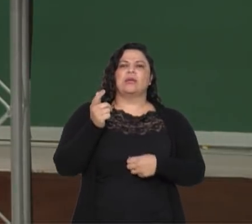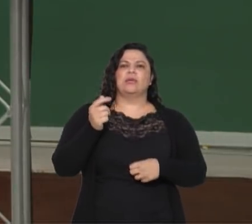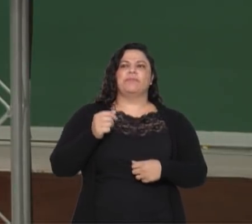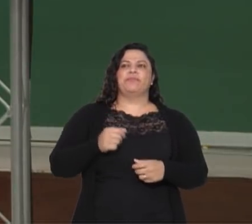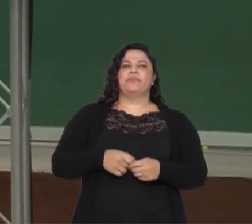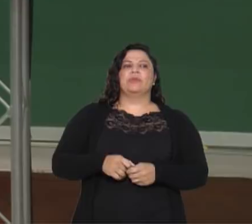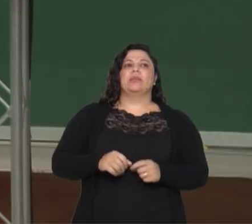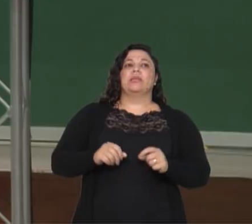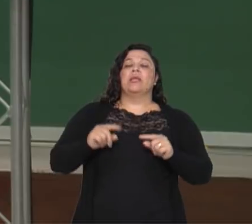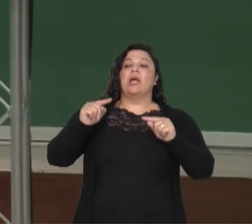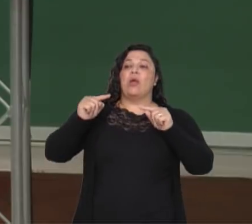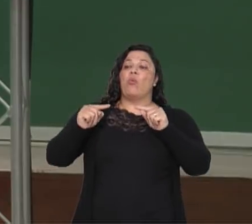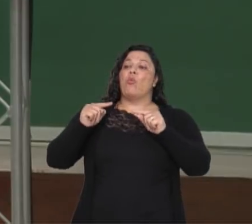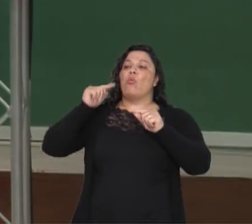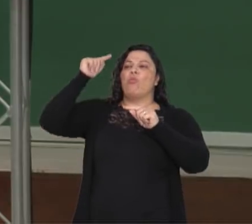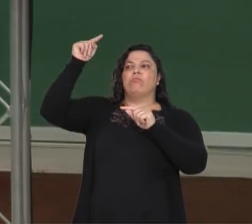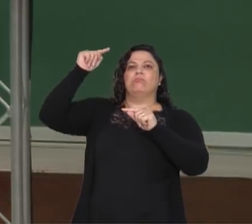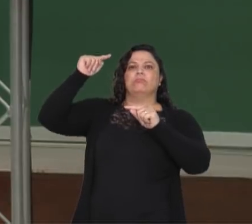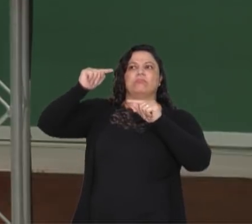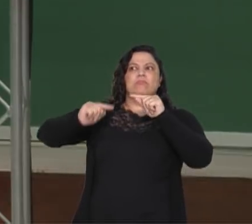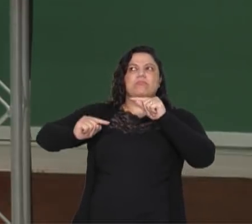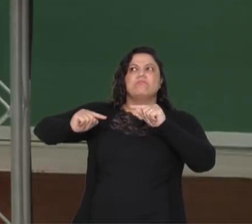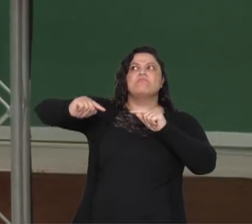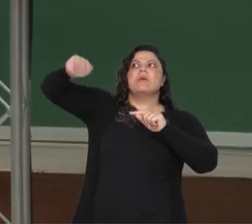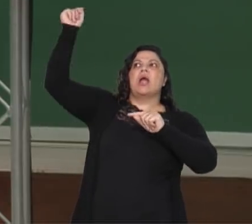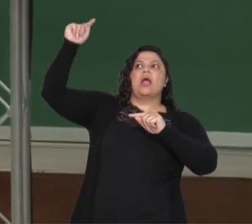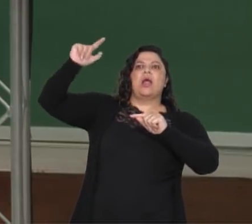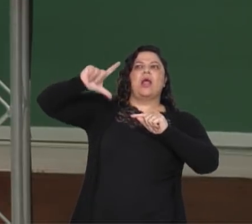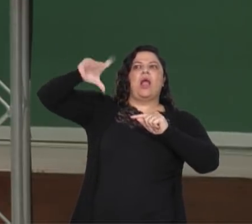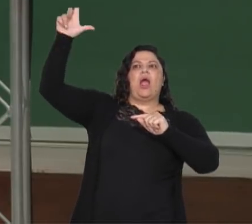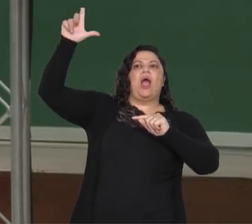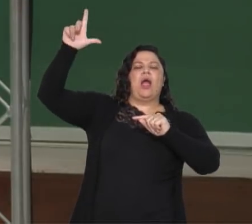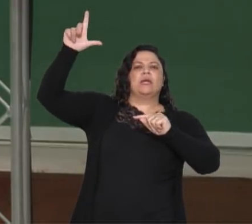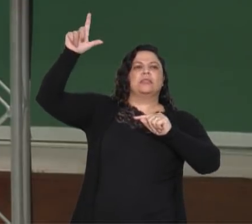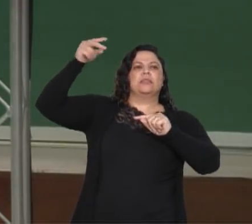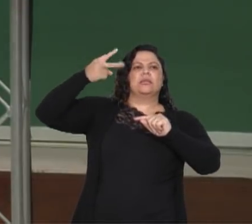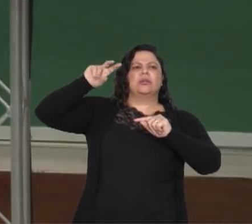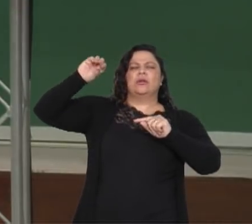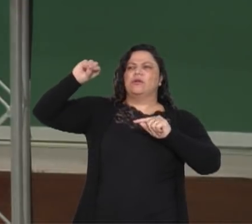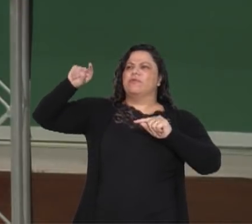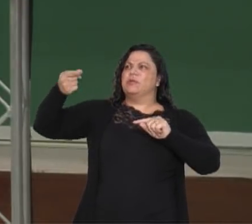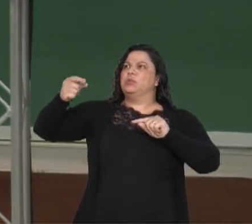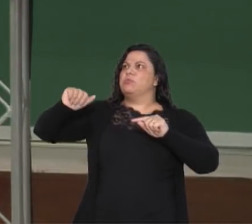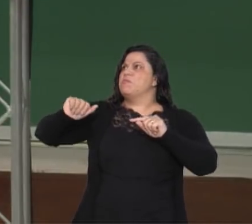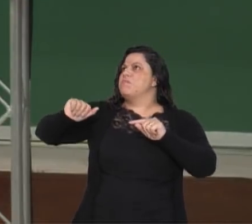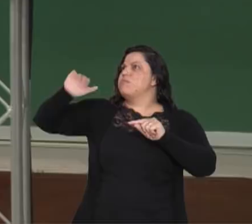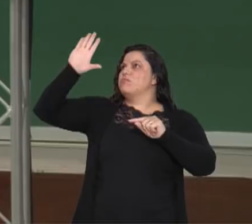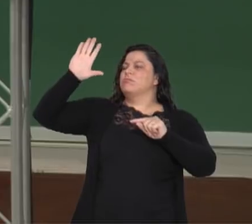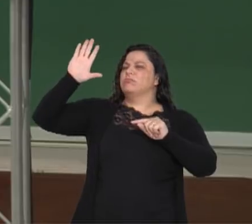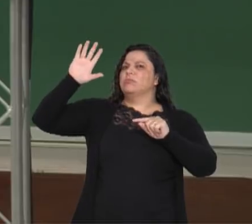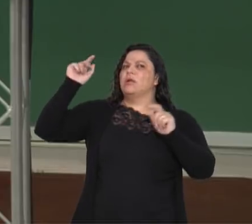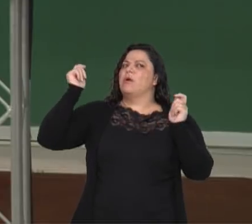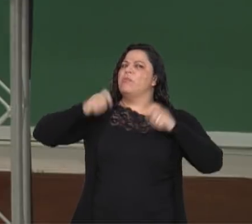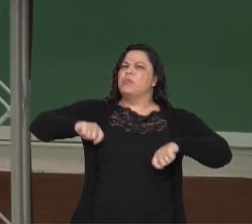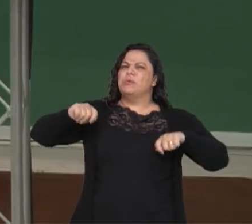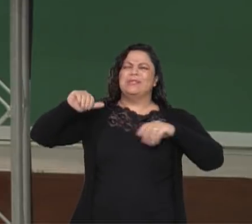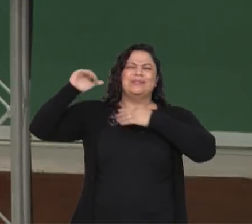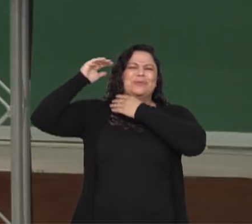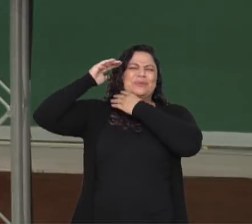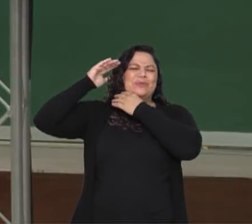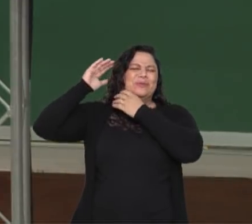os ultrassons, muito maiores do que 20.000 Hz. Então, por isso que eles têm um ouvido bem